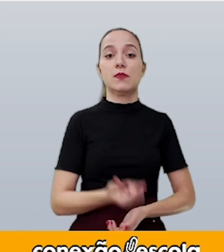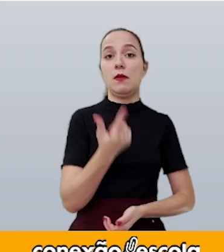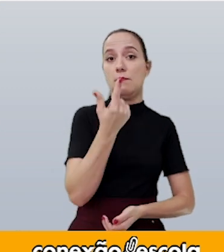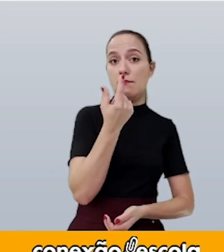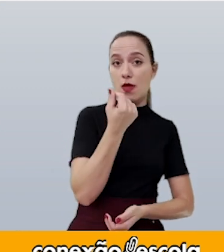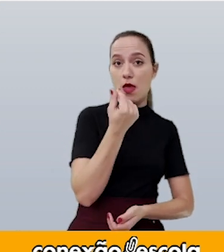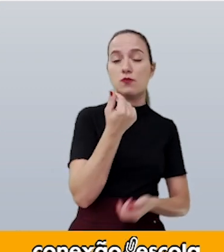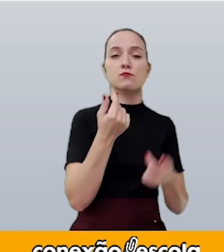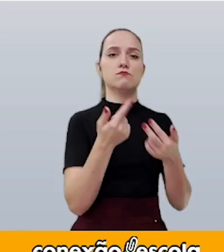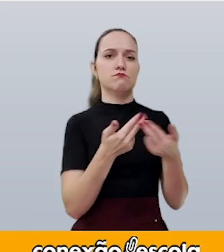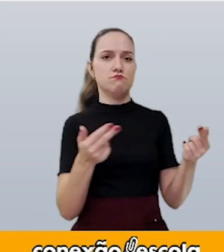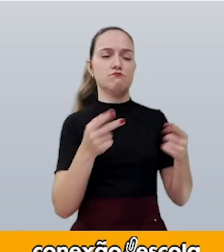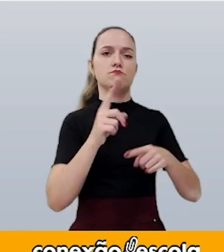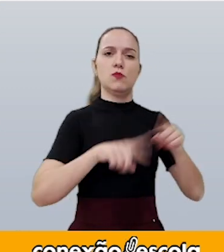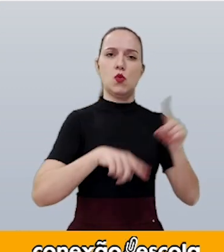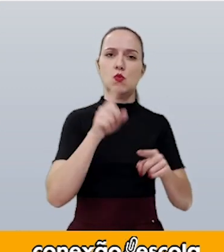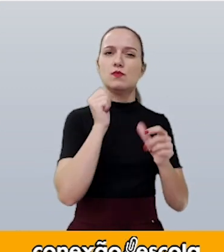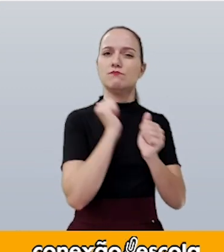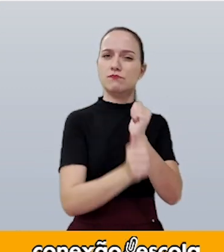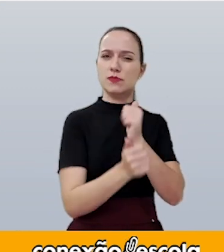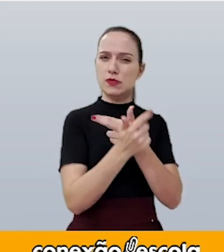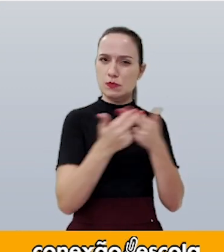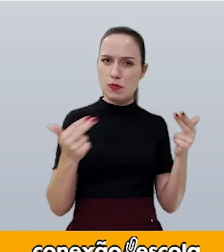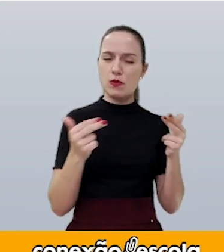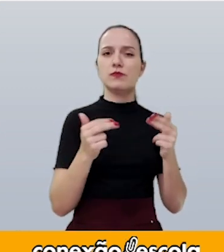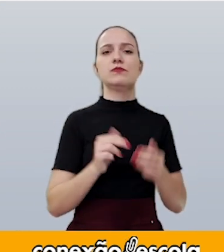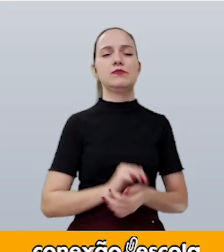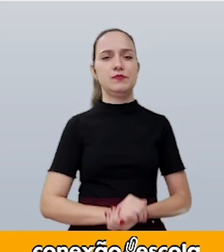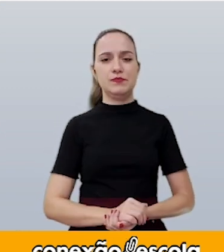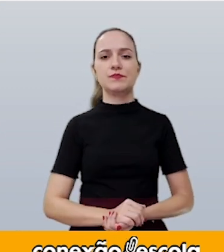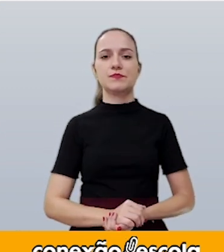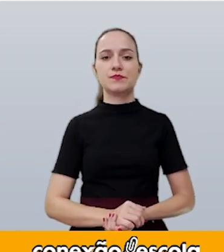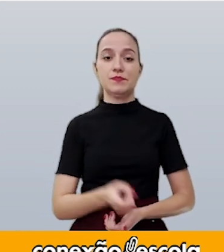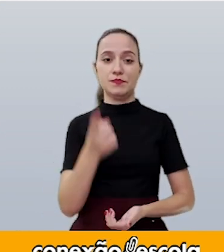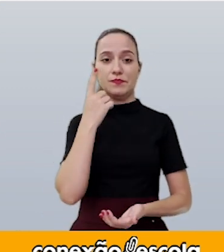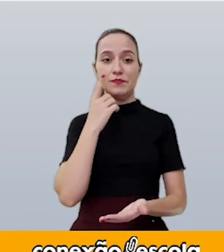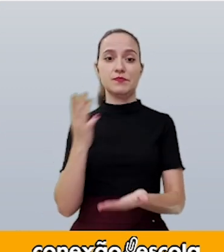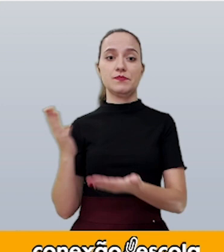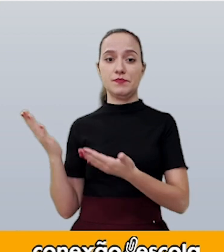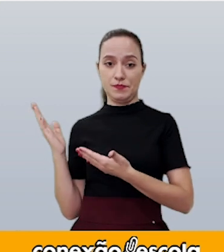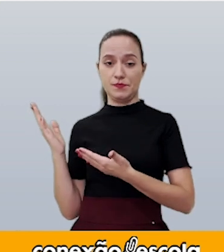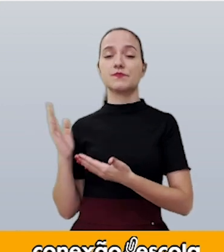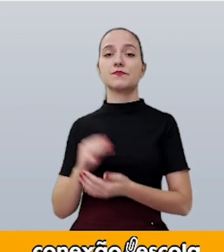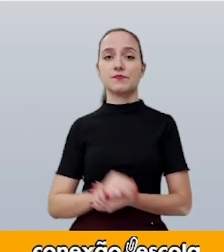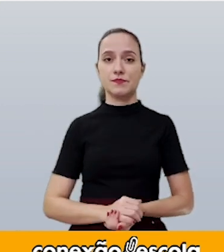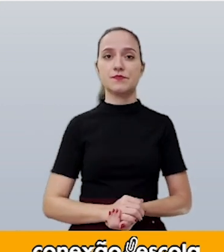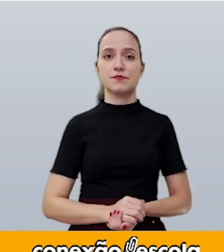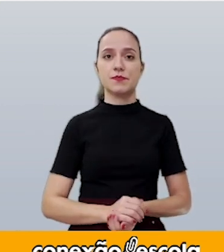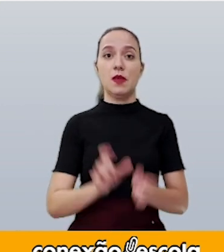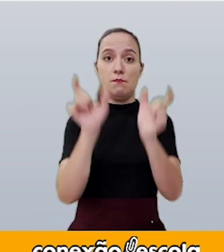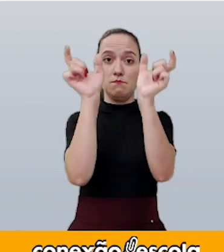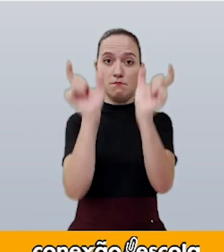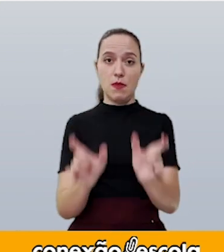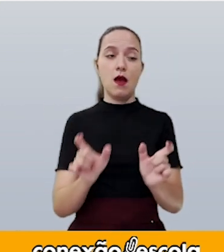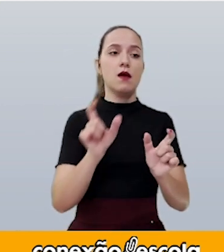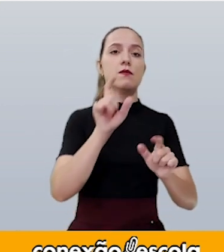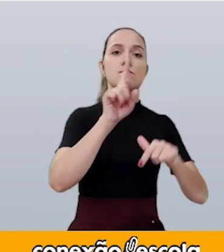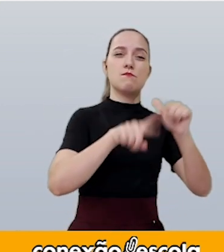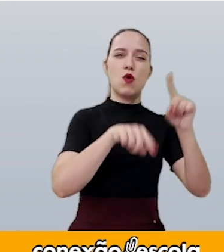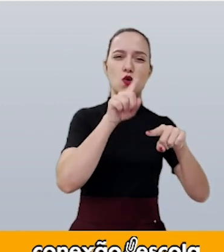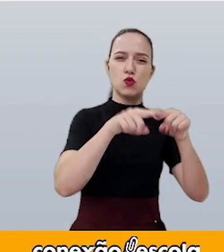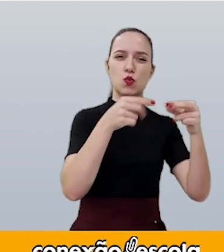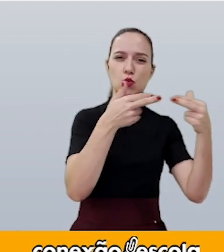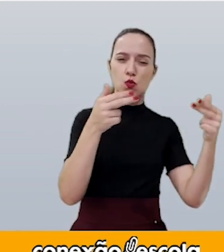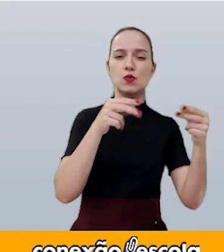dos produtos esportivos. Olha só. Agora, vamos descrever na